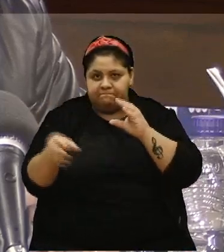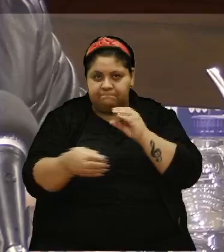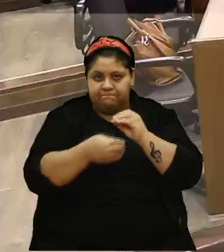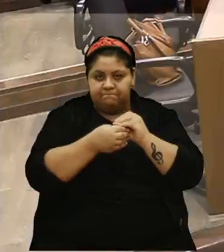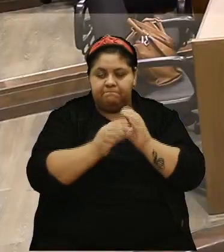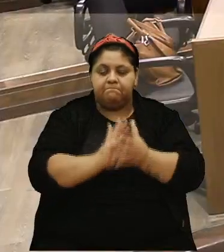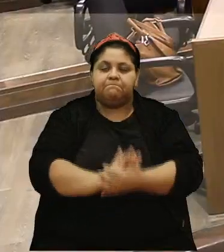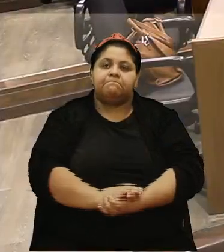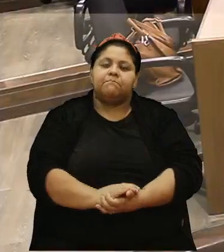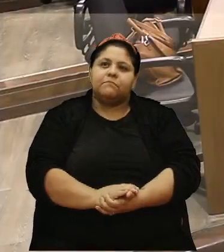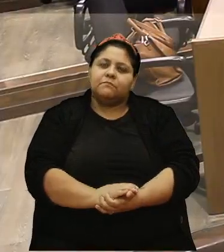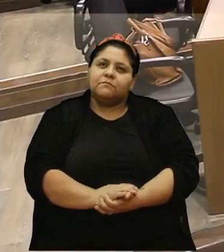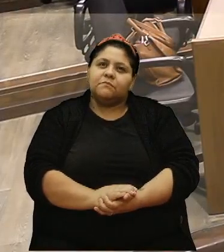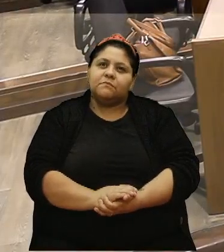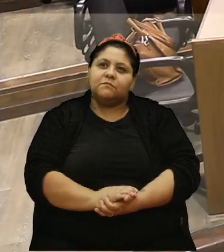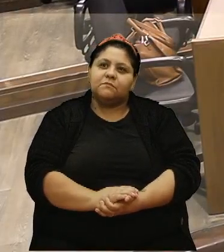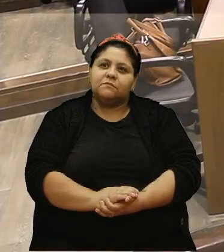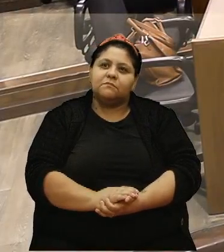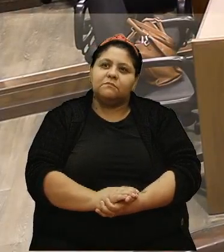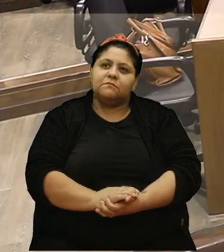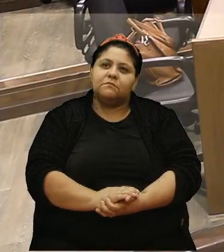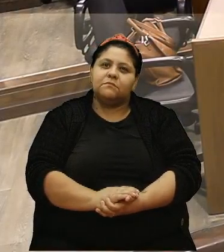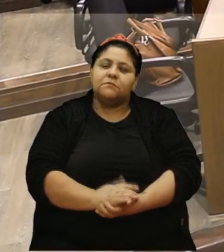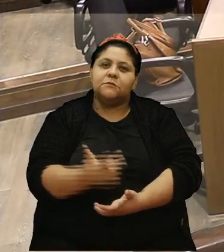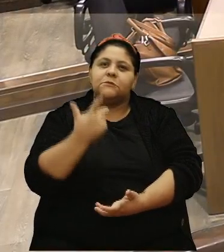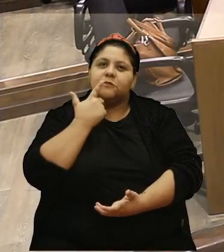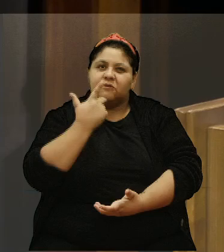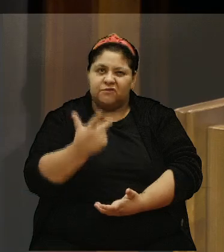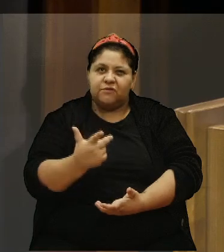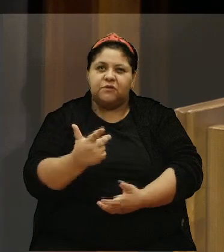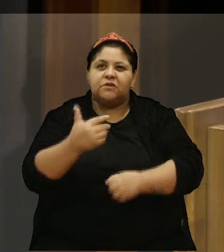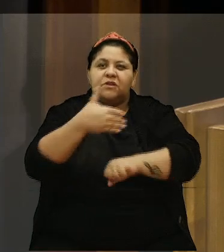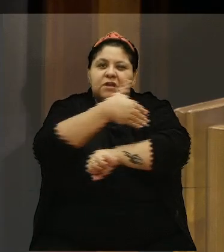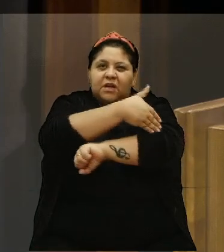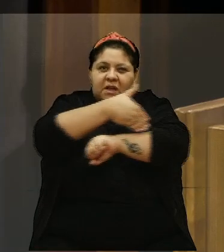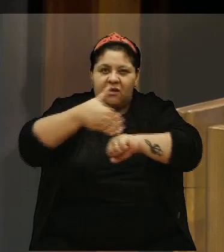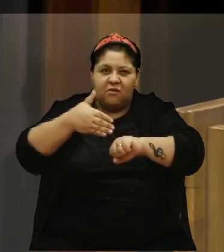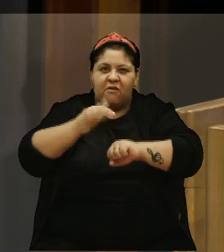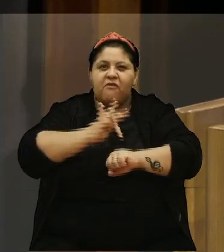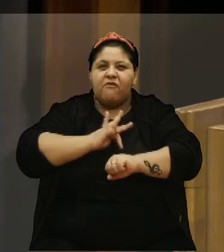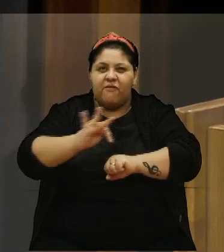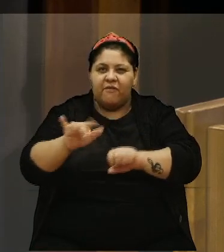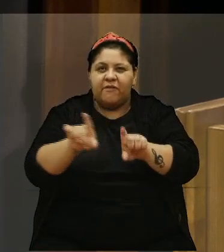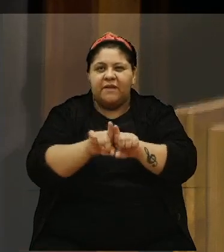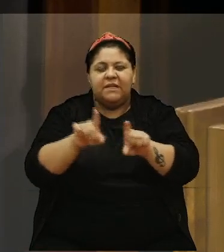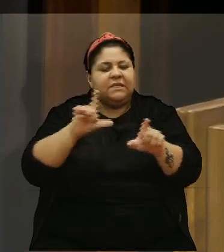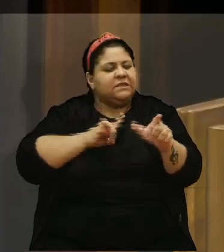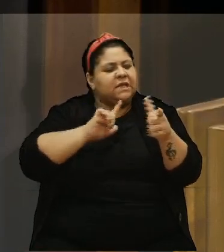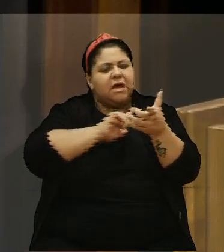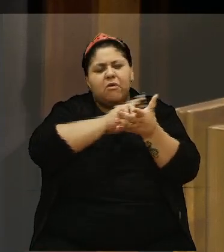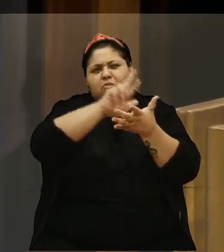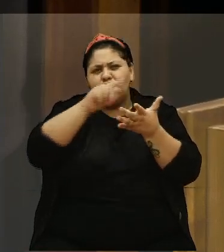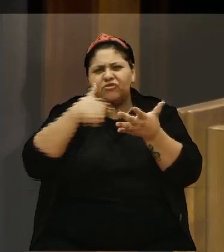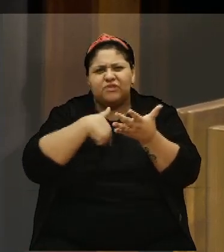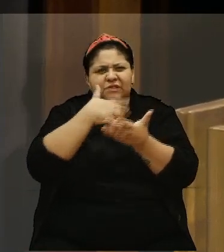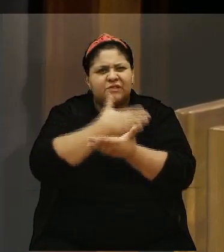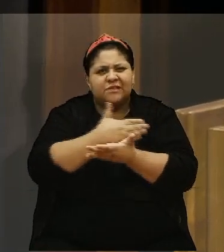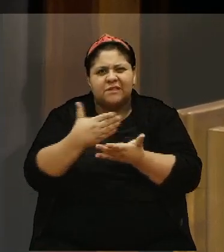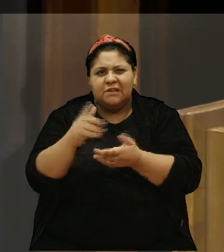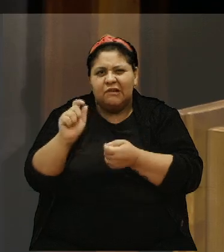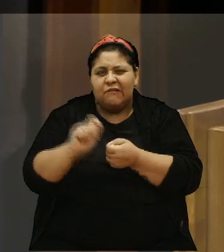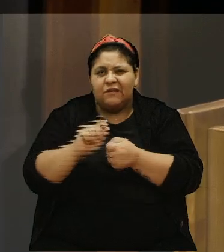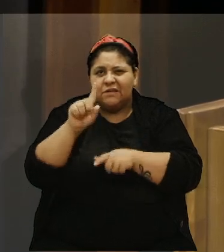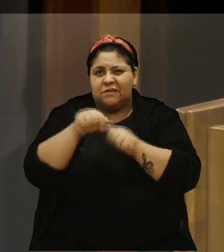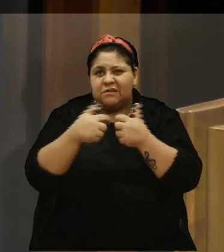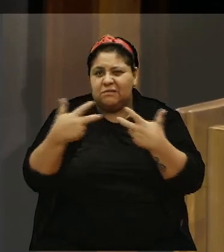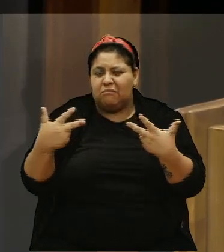vereador. E você falou das rodovias federais também. Tem muitas. Quando eu comecei a fazer um material